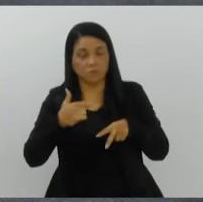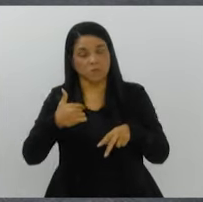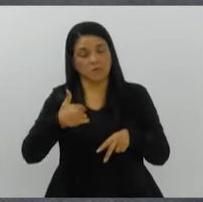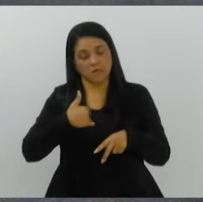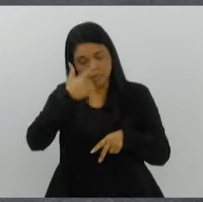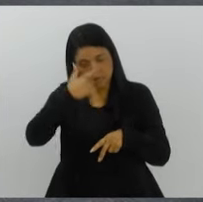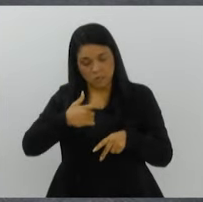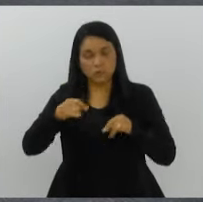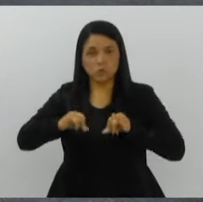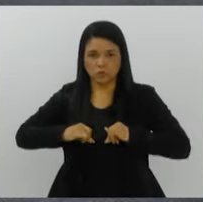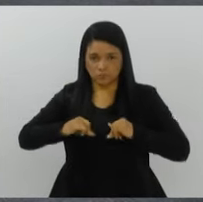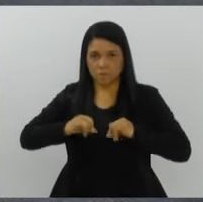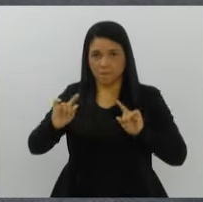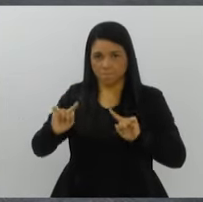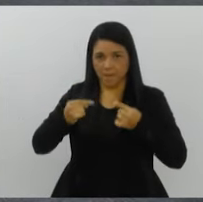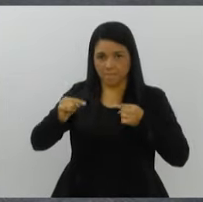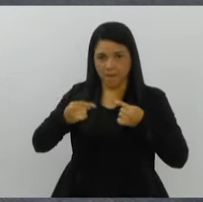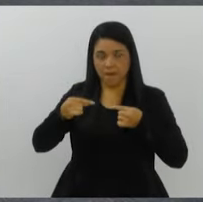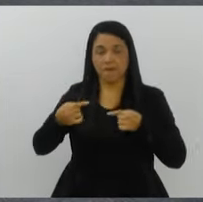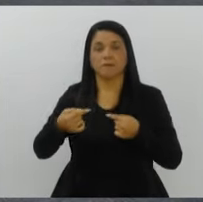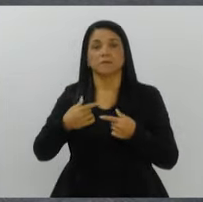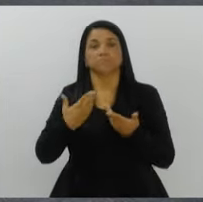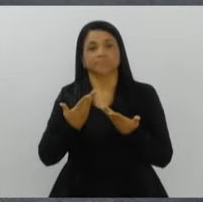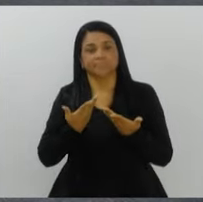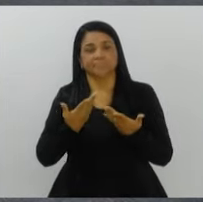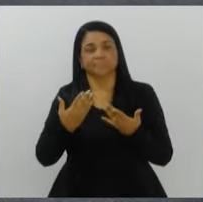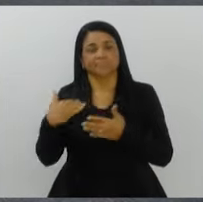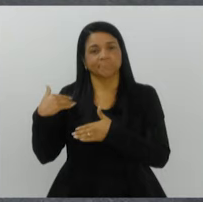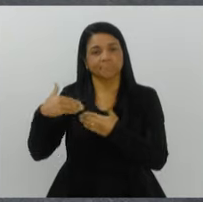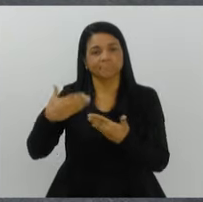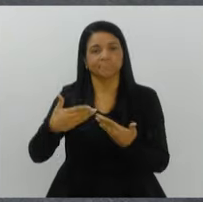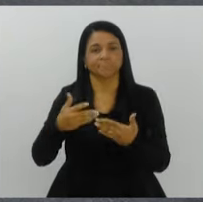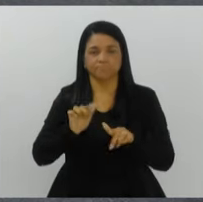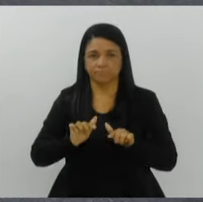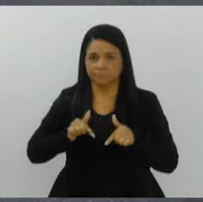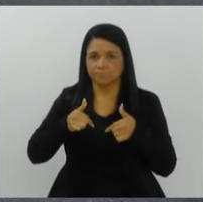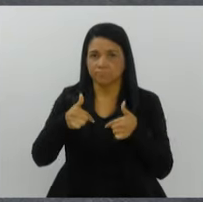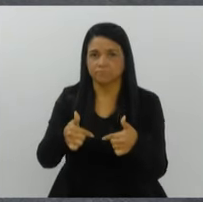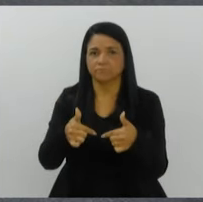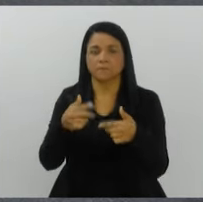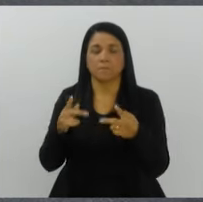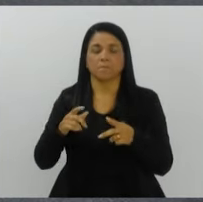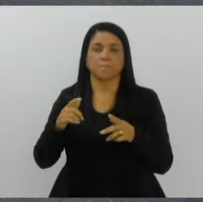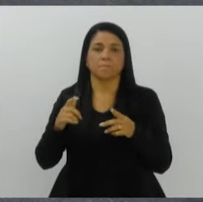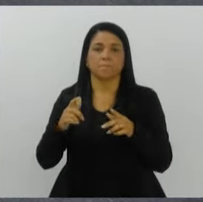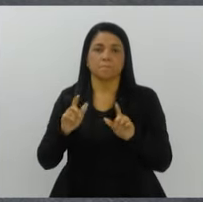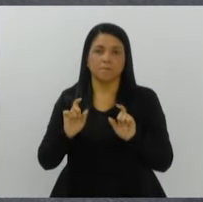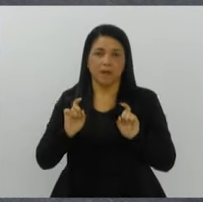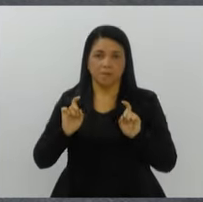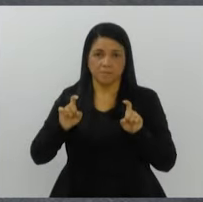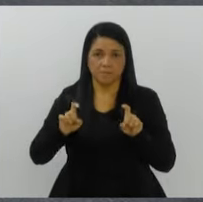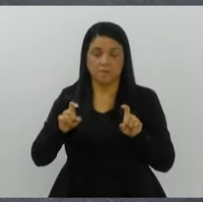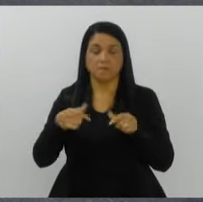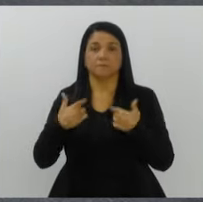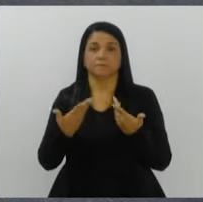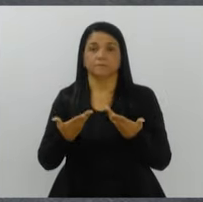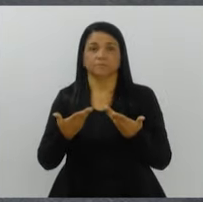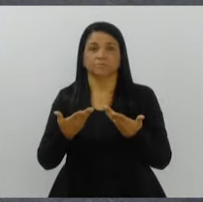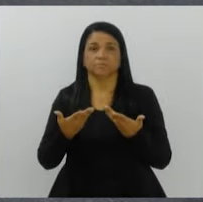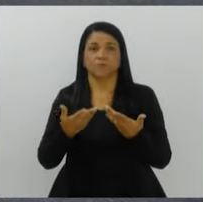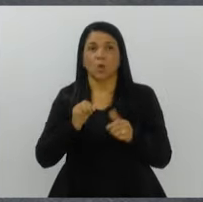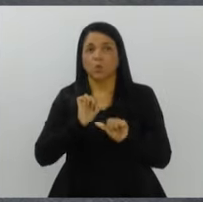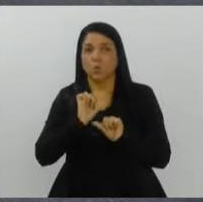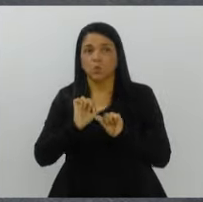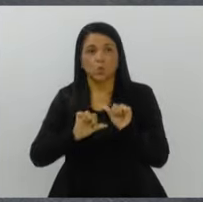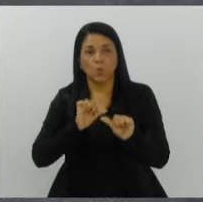sofri e que sofro no decorrer da nossa atuação parlamentar, justamente porque não dou nenhum